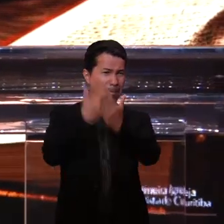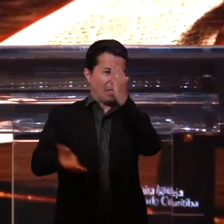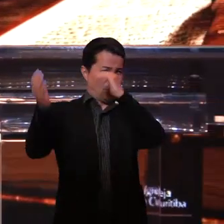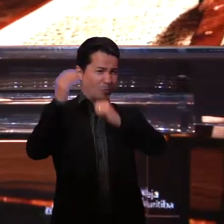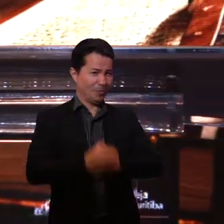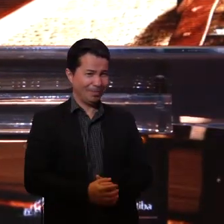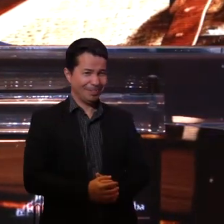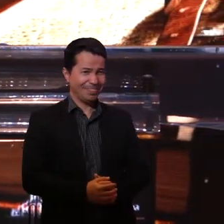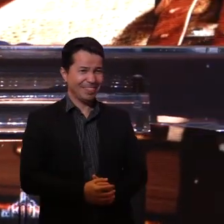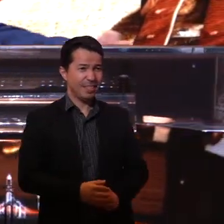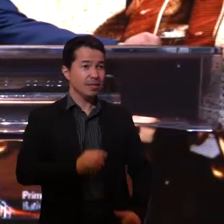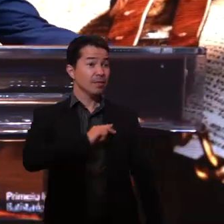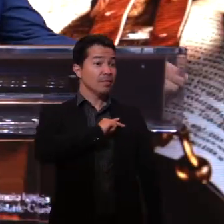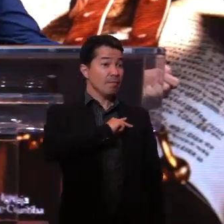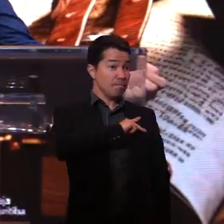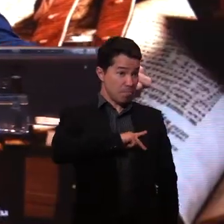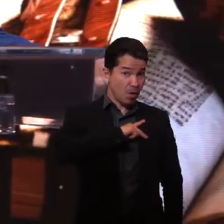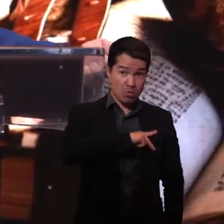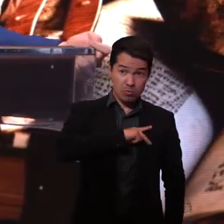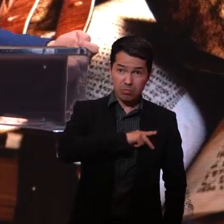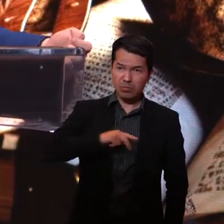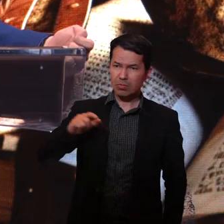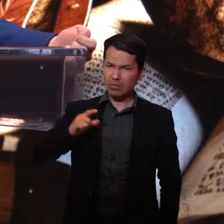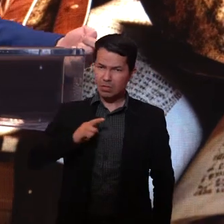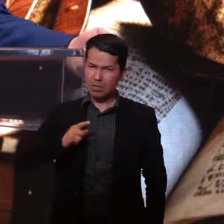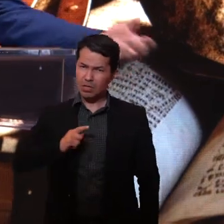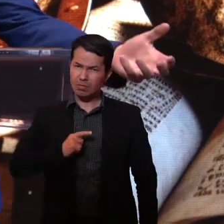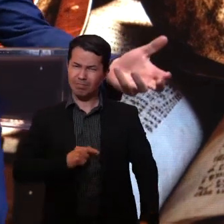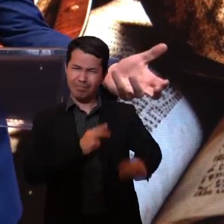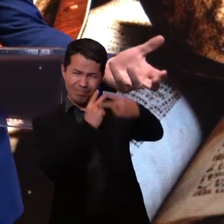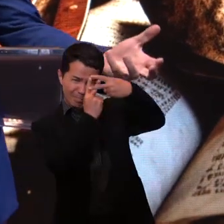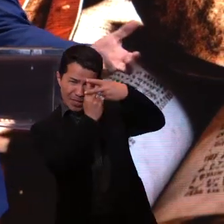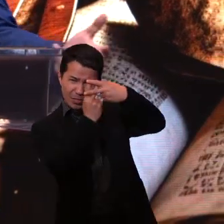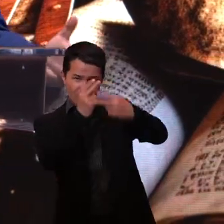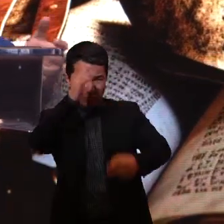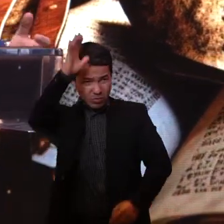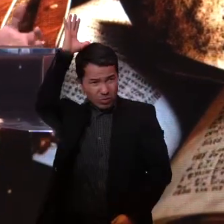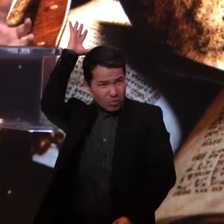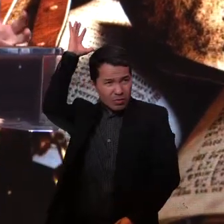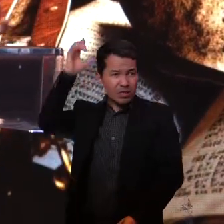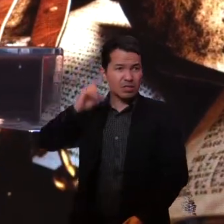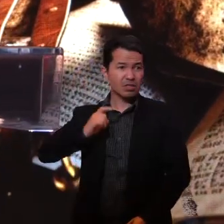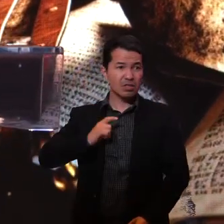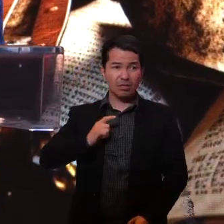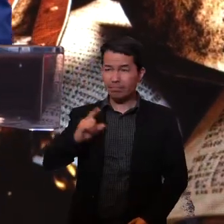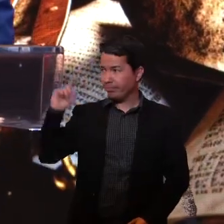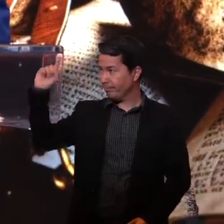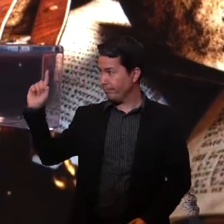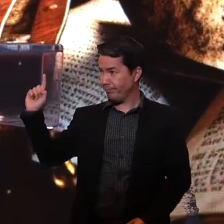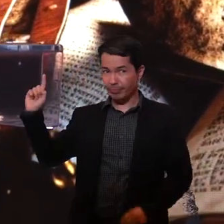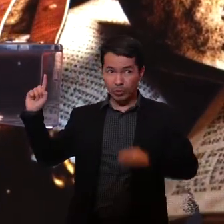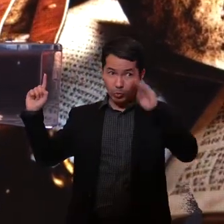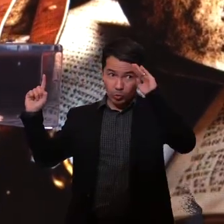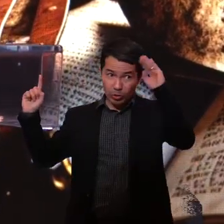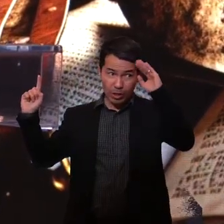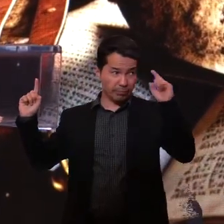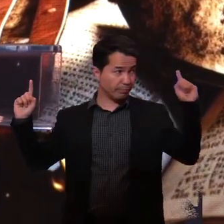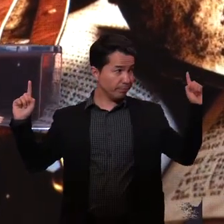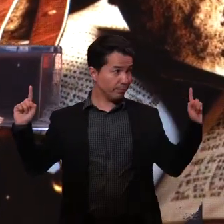Roma. Ele está algemado, e ao seu lado estão guardas pretorianos que o guardavam turnos